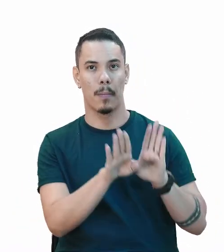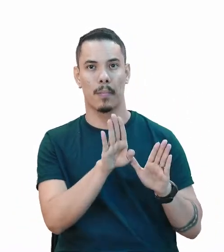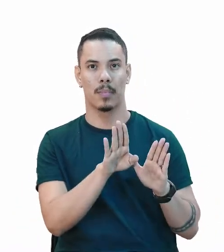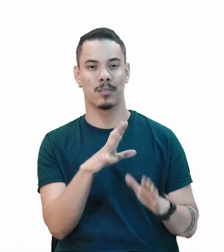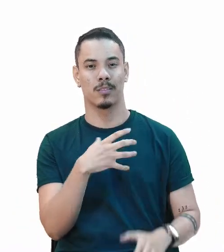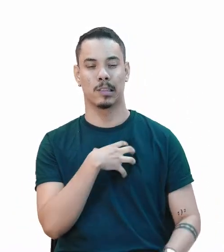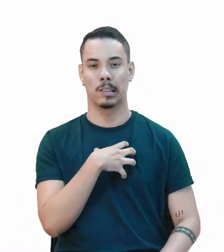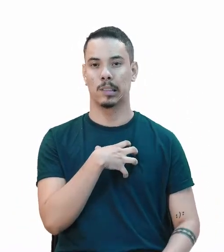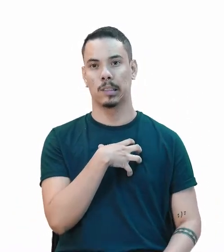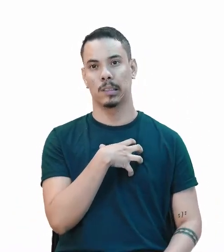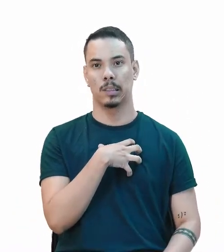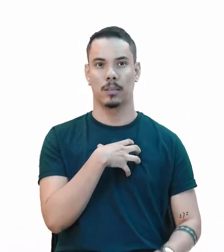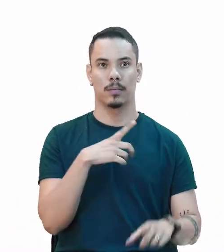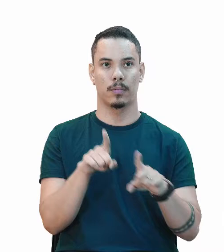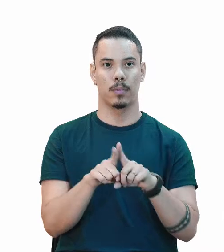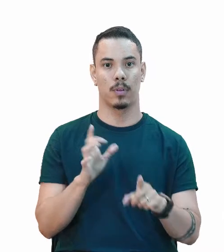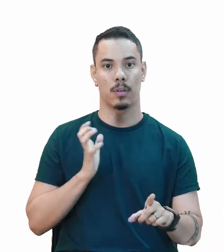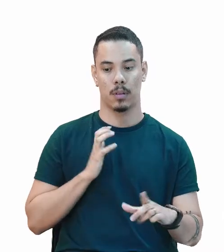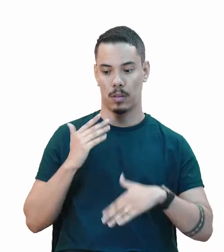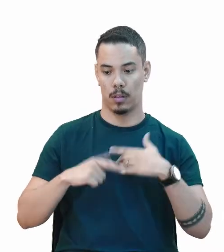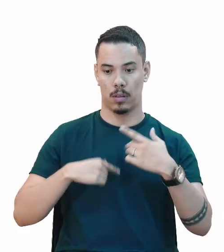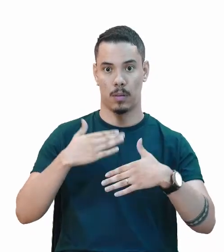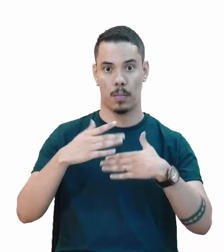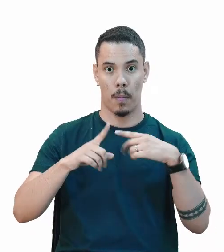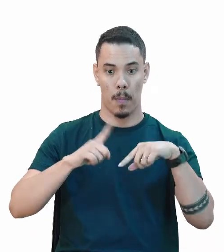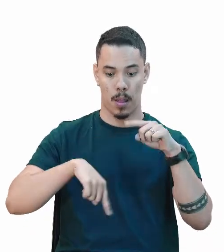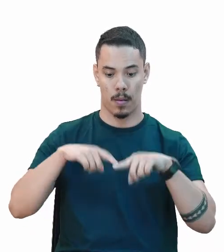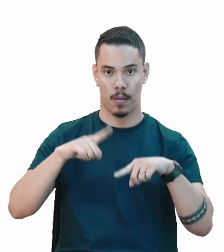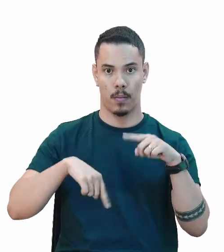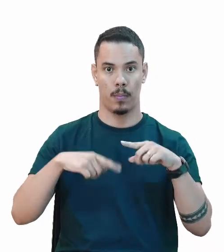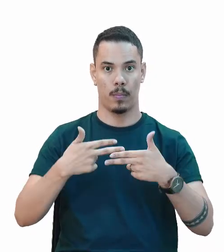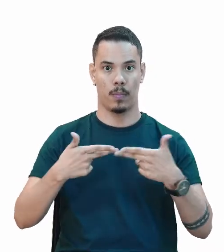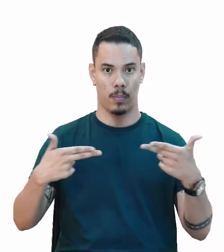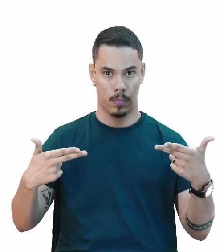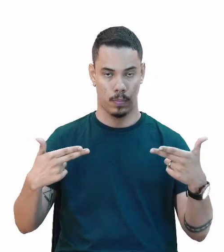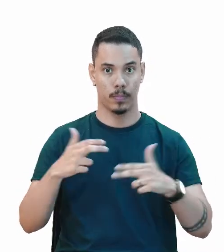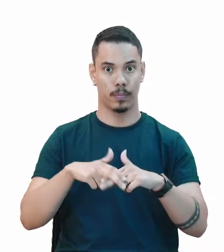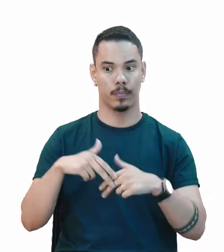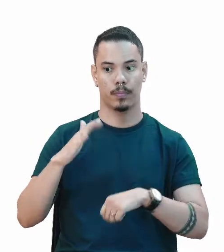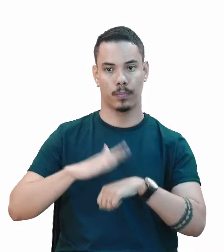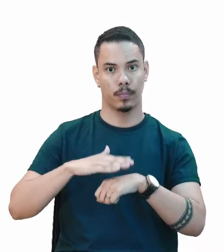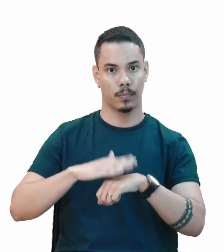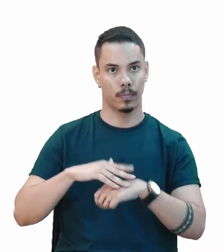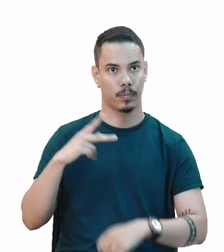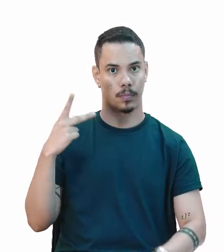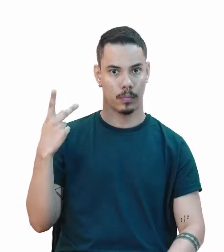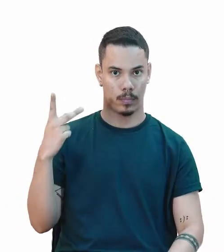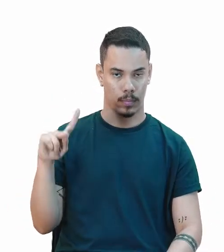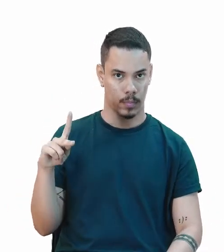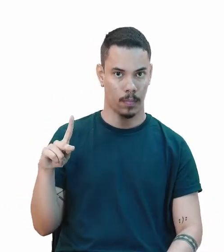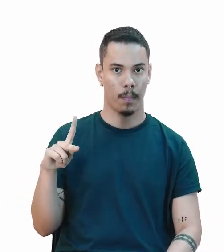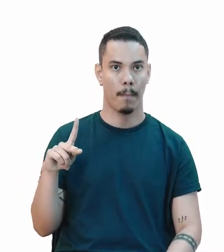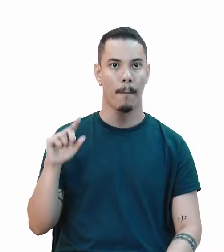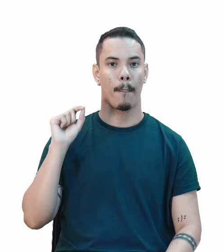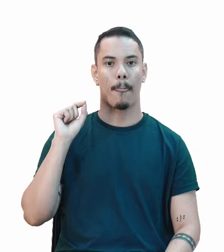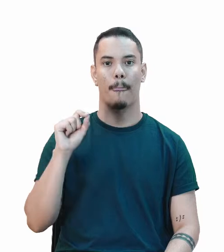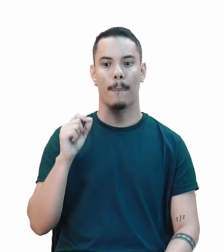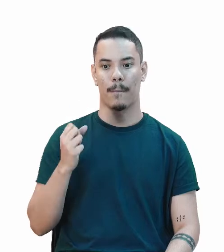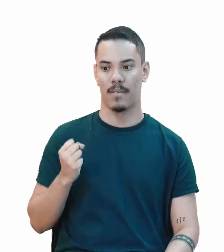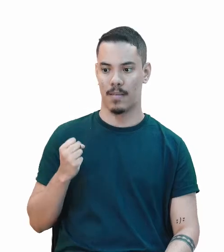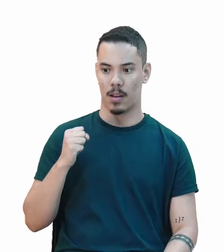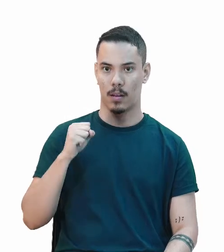indiferença ante as riquezas materiais. Então, para os estoicos, quando eles defendiam